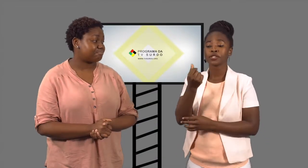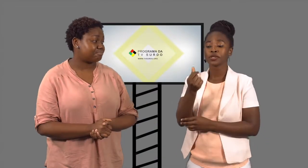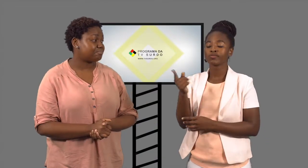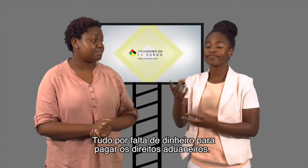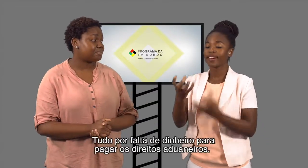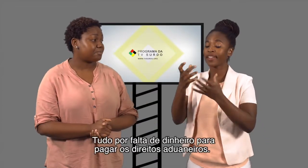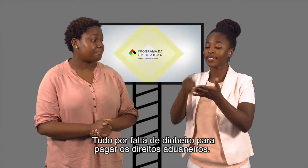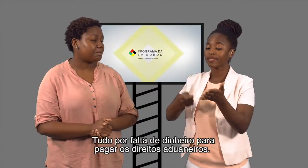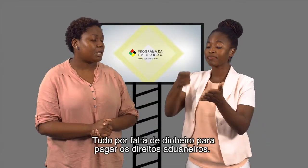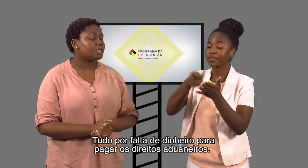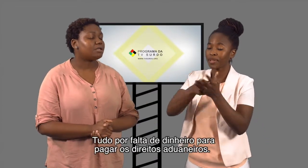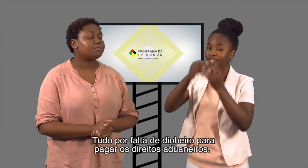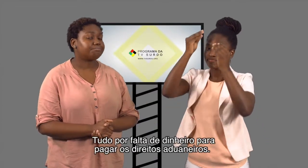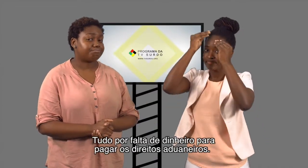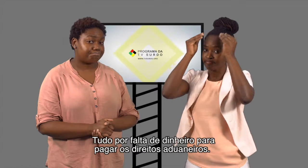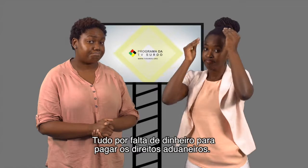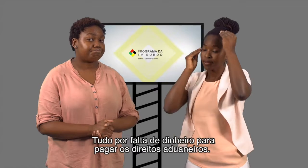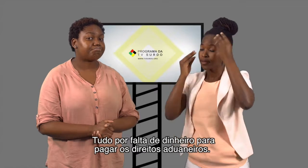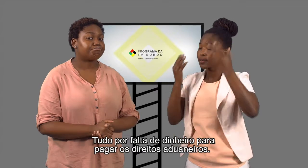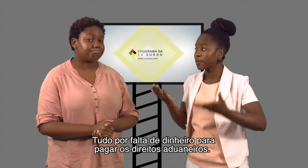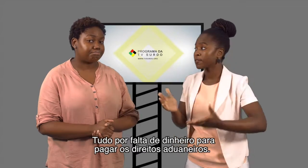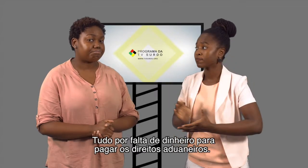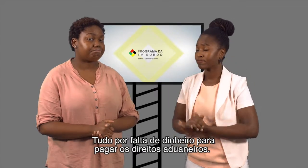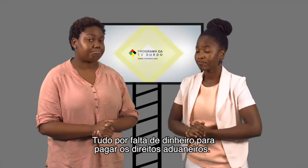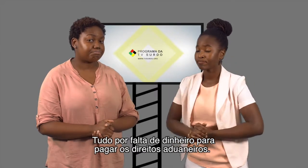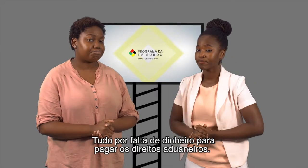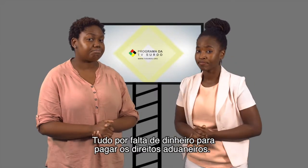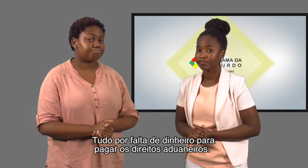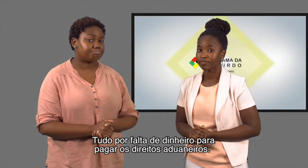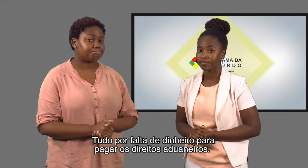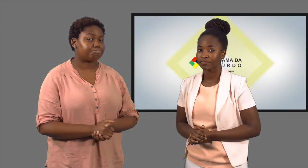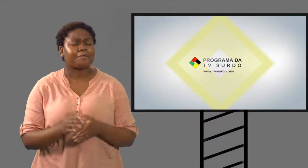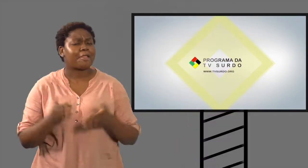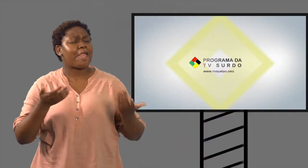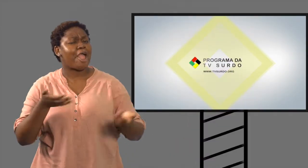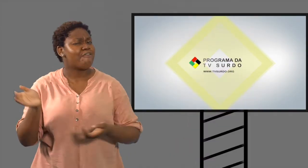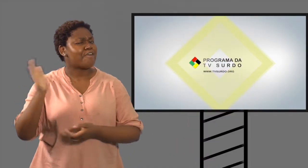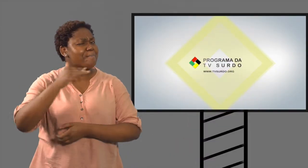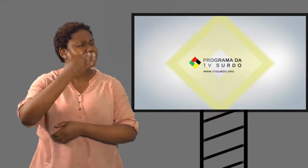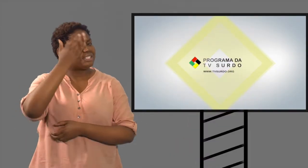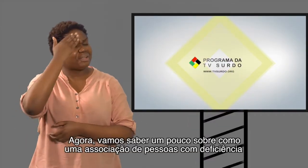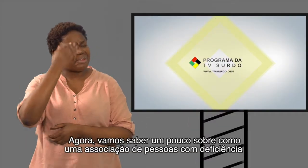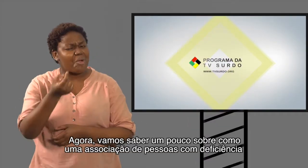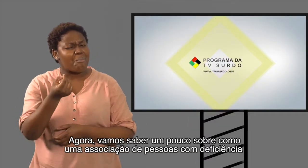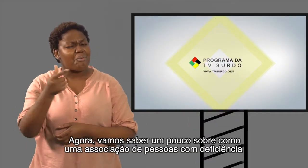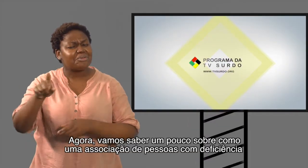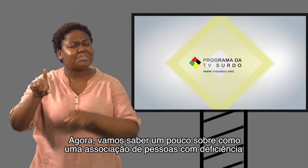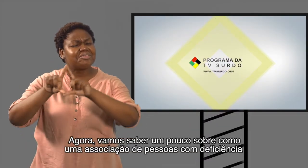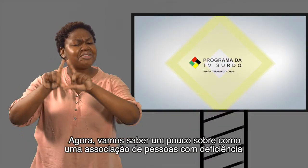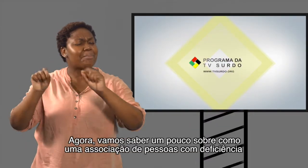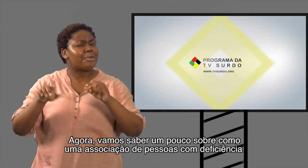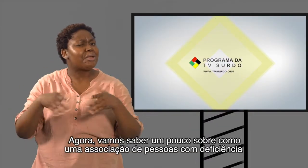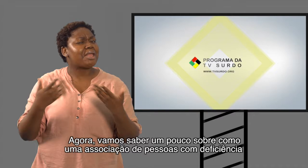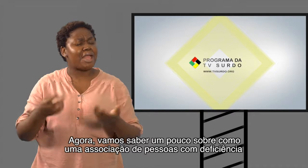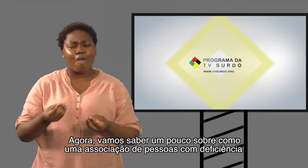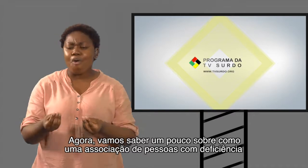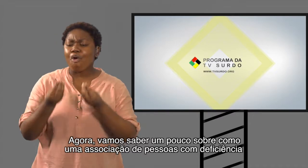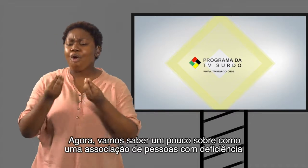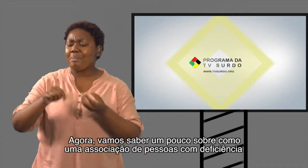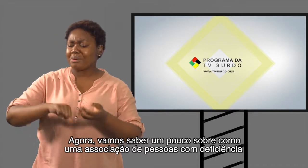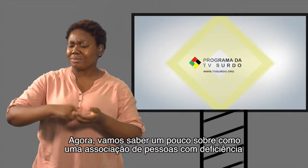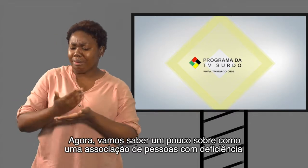Tudo por falta de dinheiro para garantir os direitos a doaneiros. Agora vamos saber um pouco